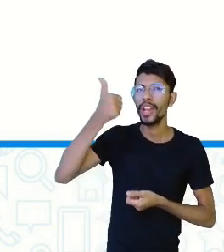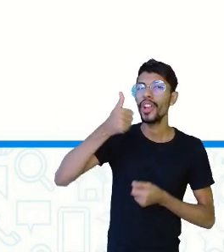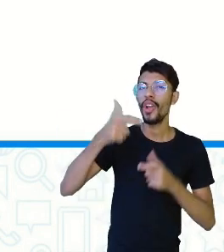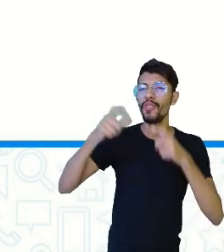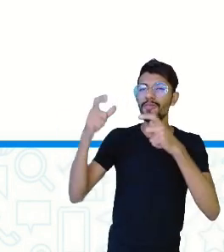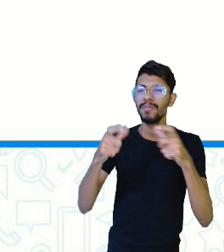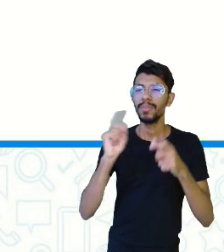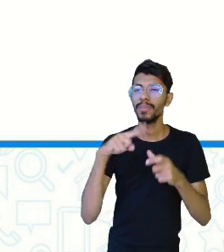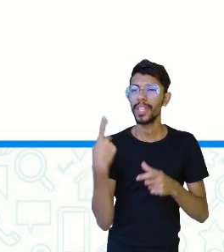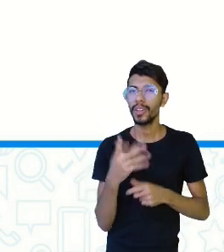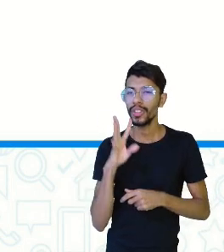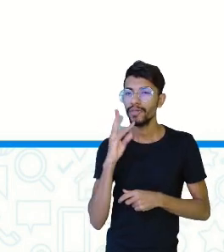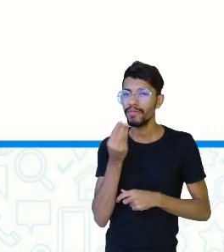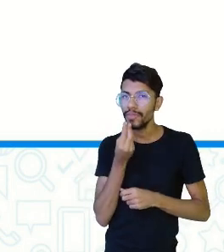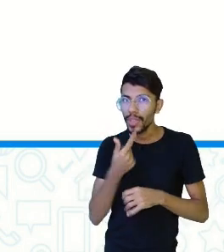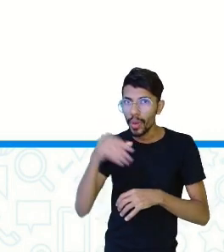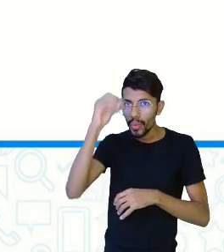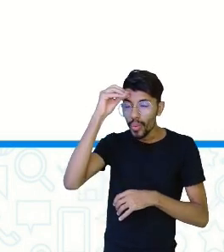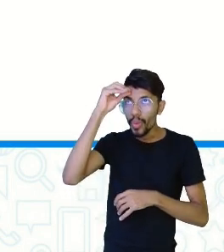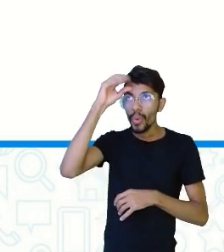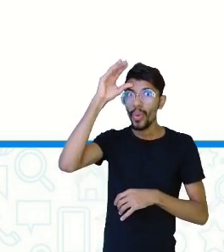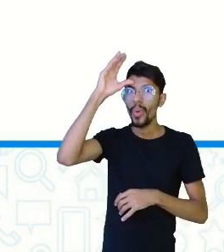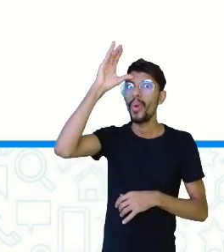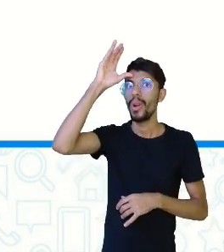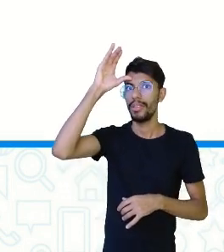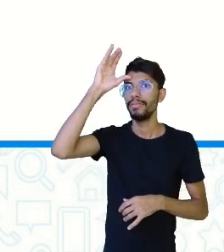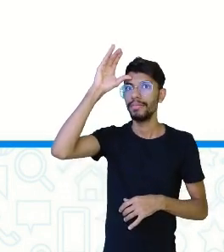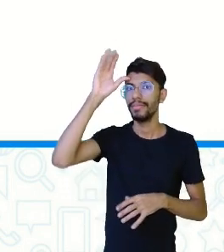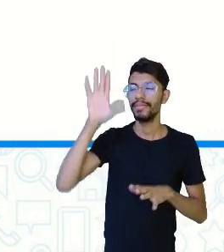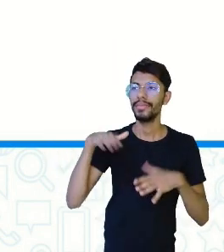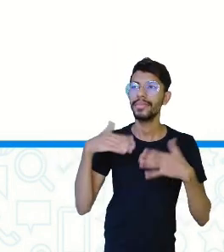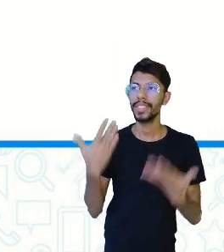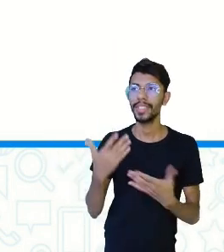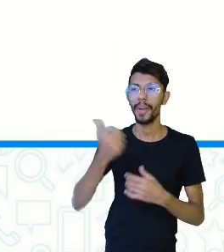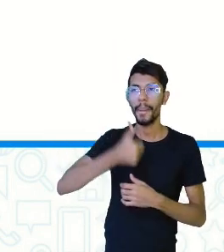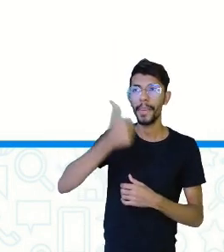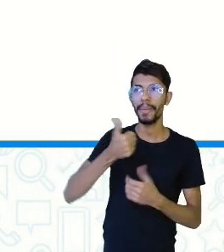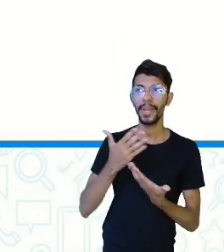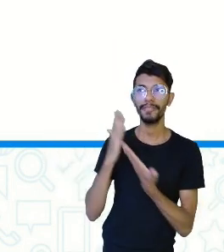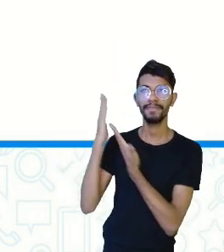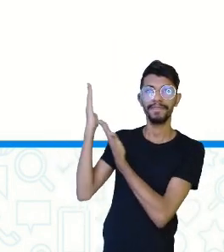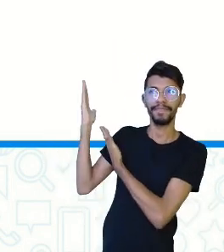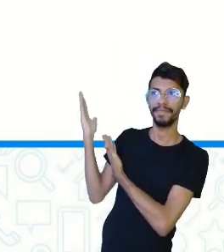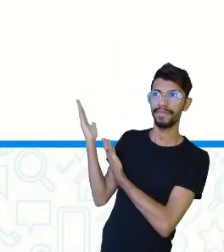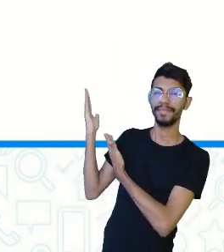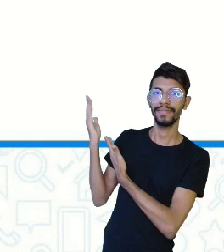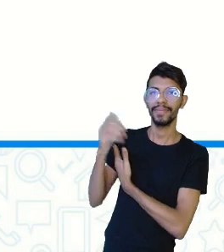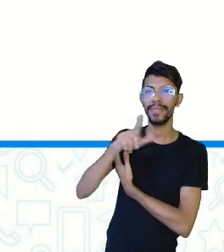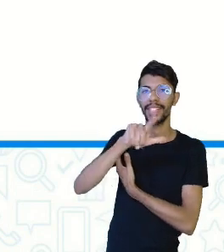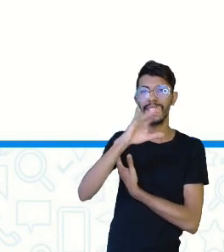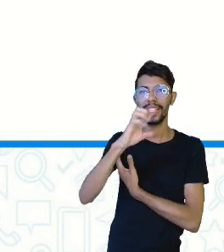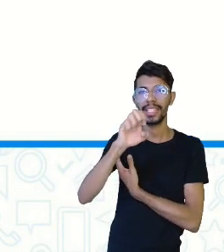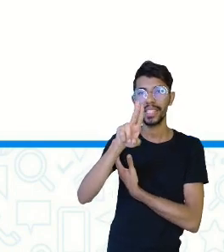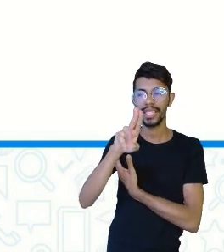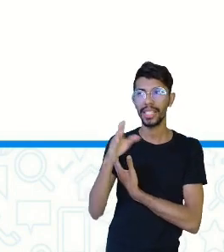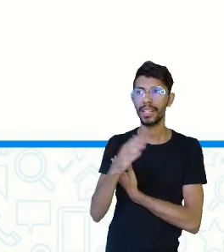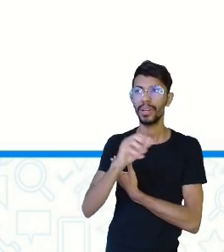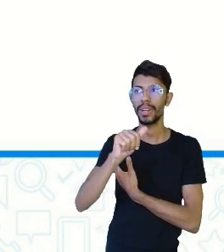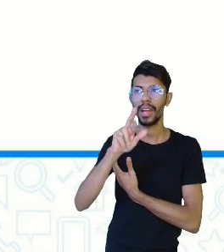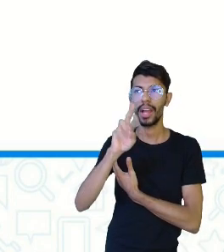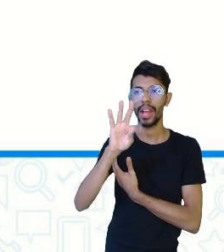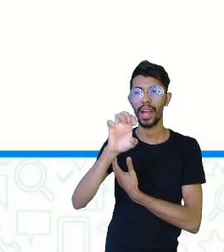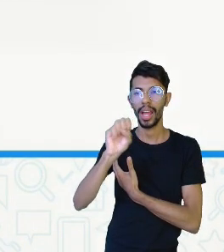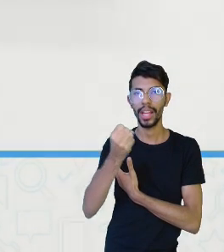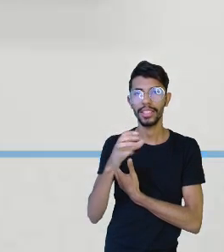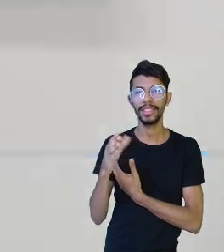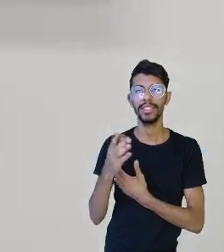a gente adquirir conhecimento, né? Então, o primeiro lugar que nós vamos conhecer é esse prédio muito bonito, que é o Liceu de Artes e